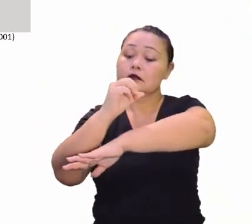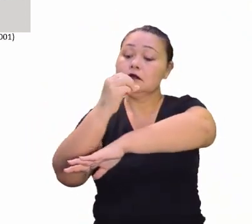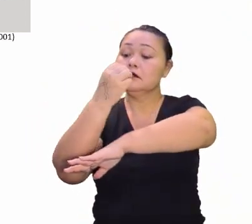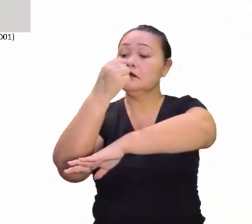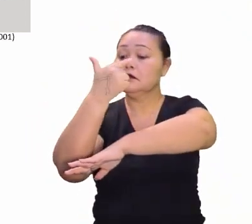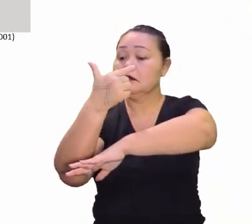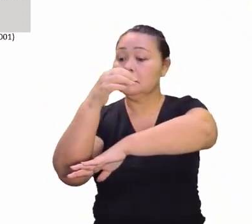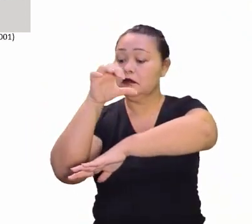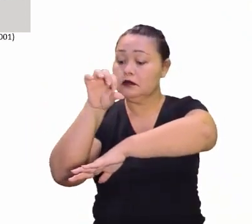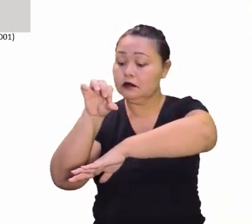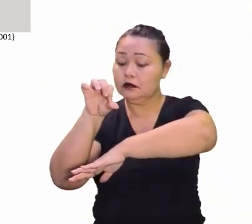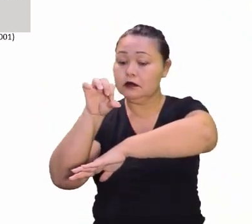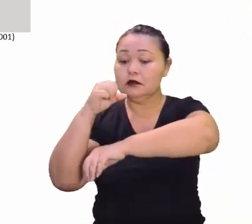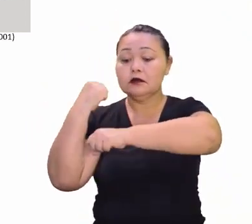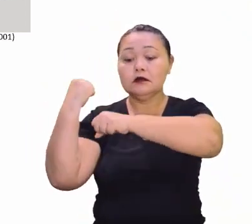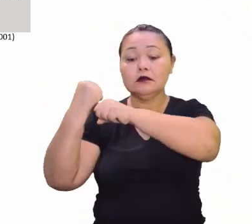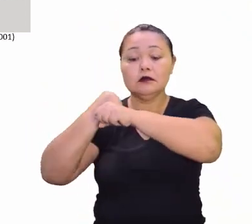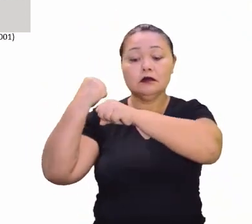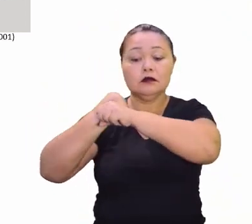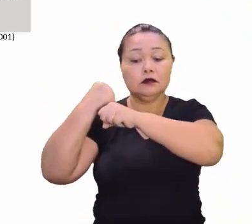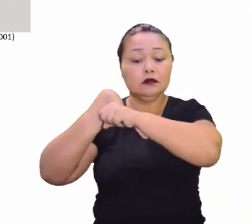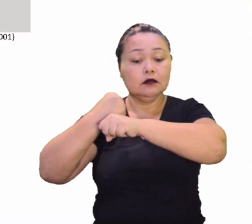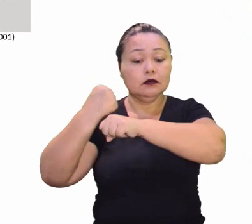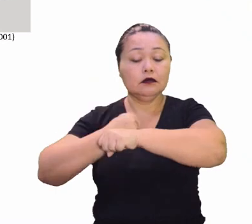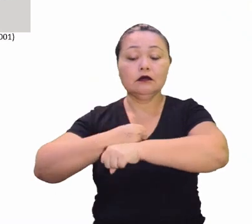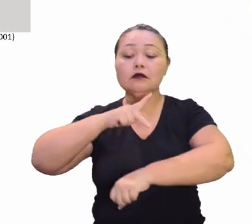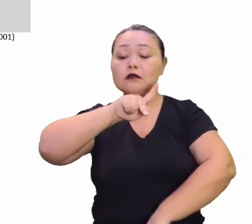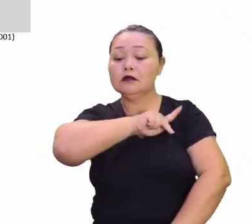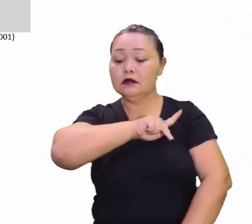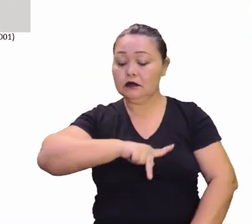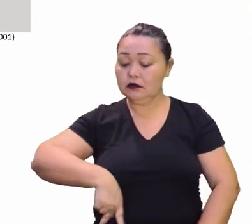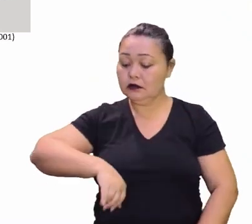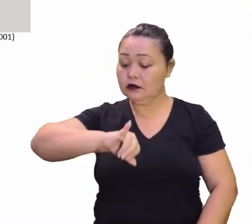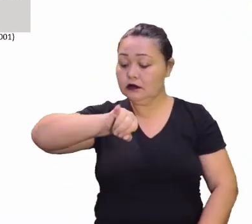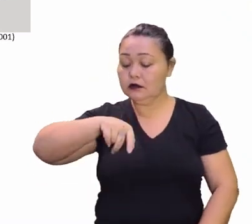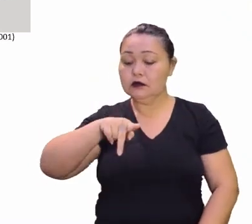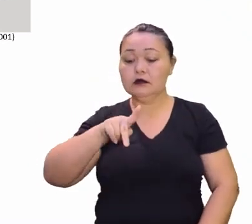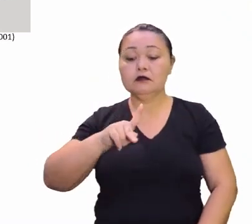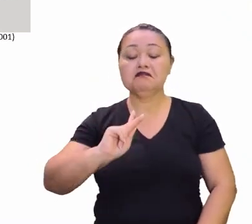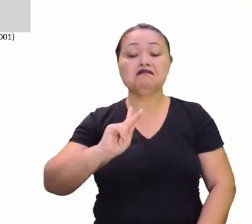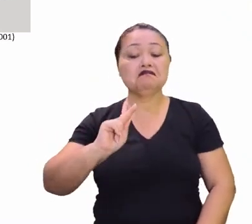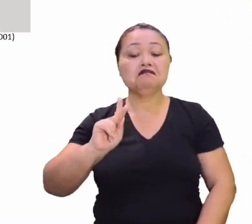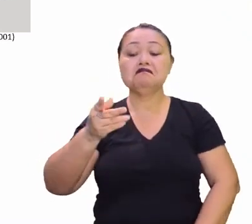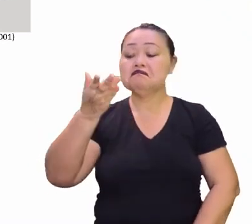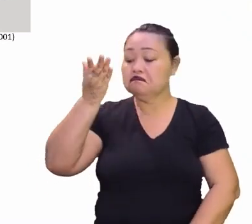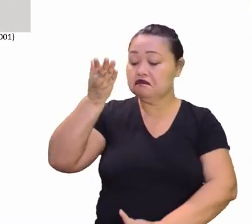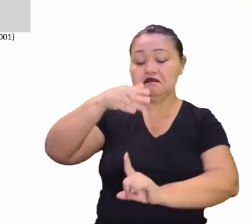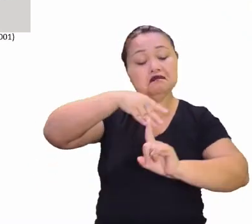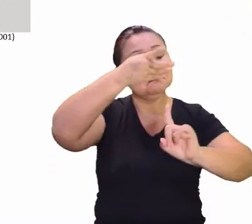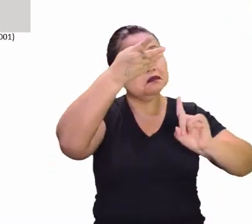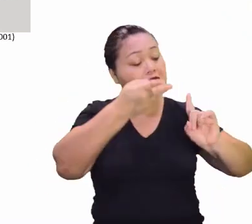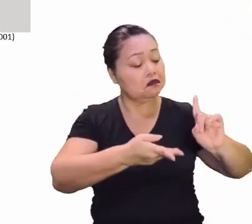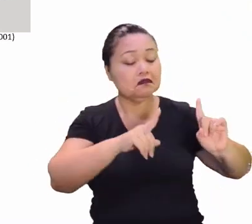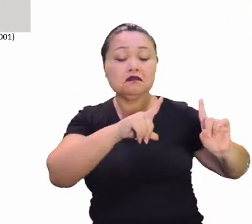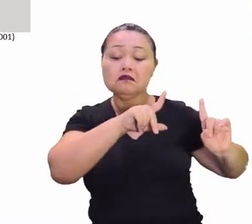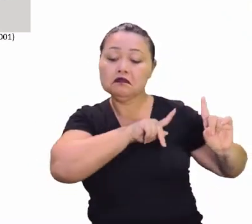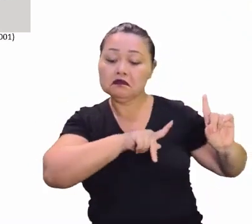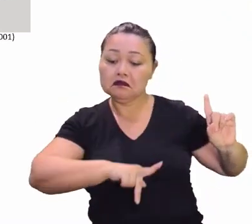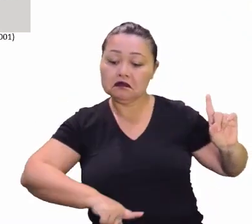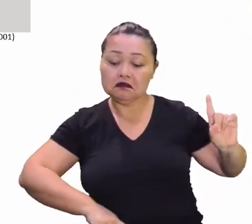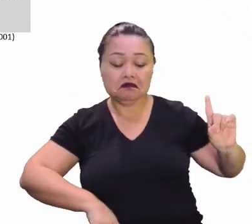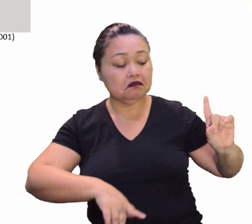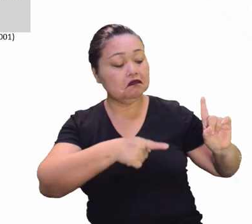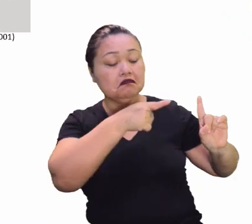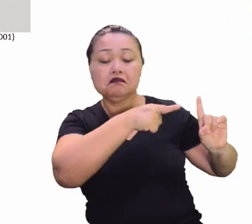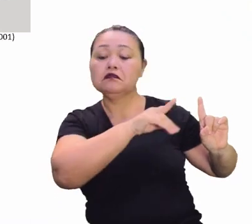BR-029. Exatamente. Foi obra de Juscelino Kubitschek, um dos maiores presidentes que o Brasil já teve,